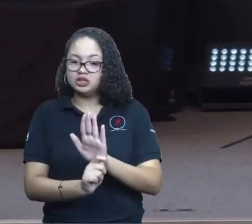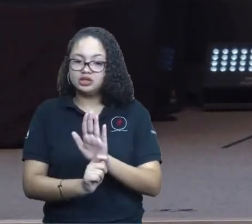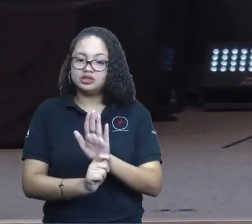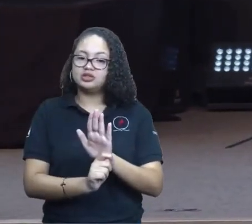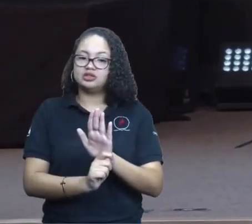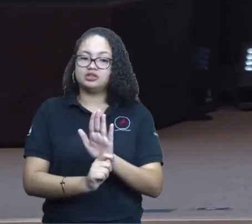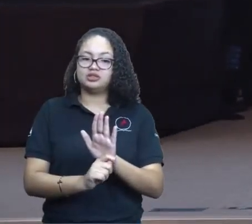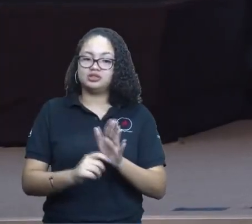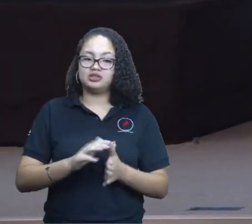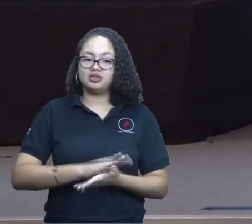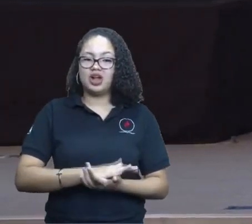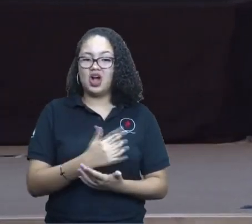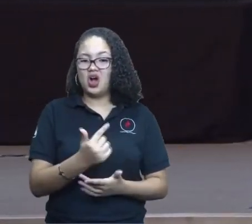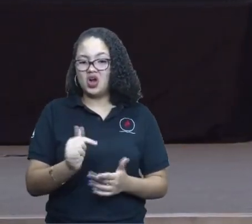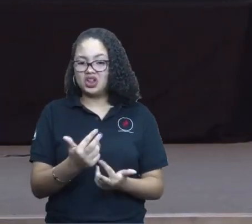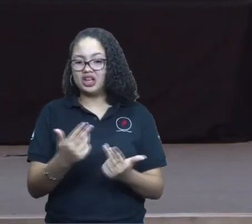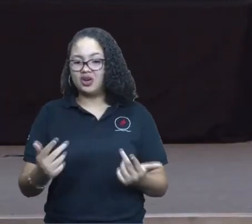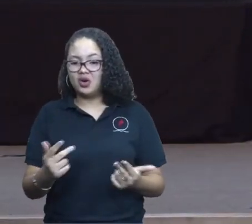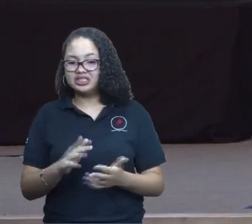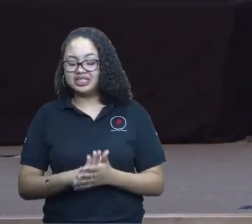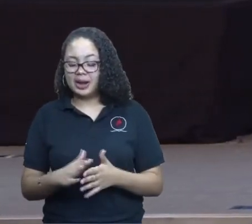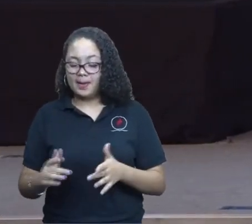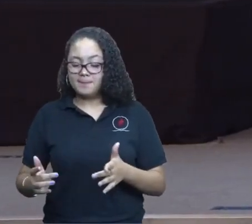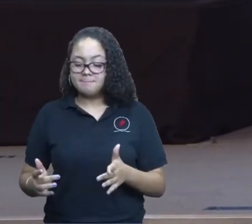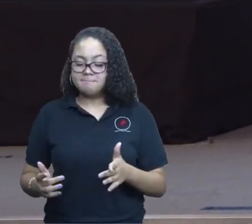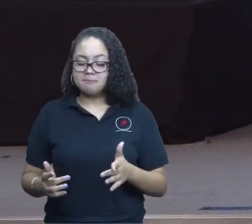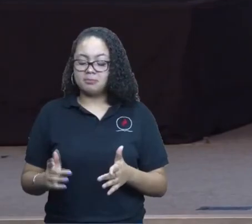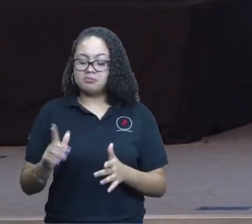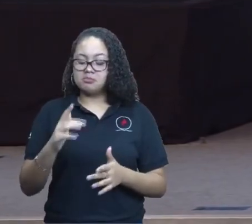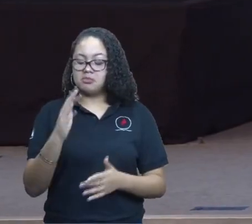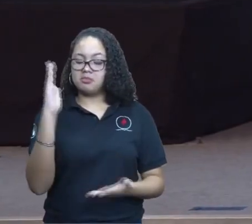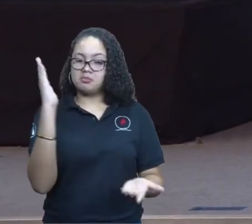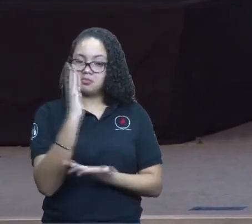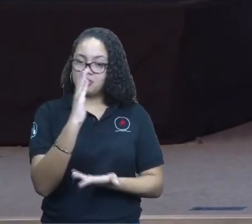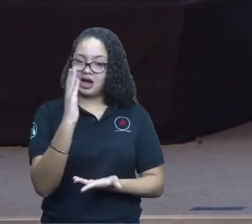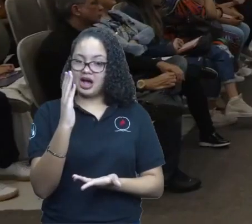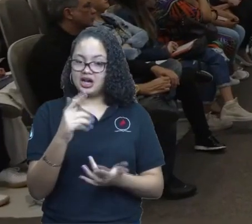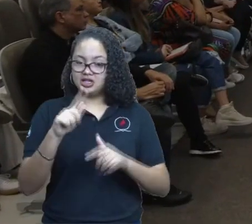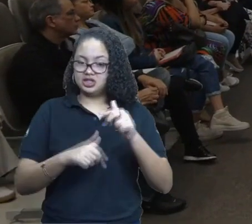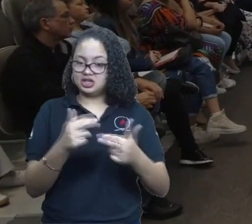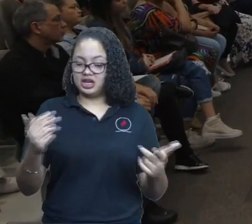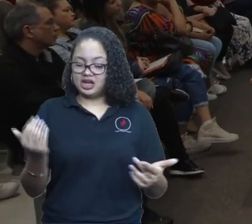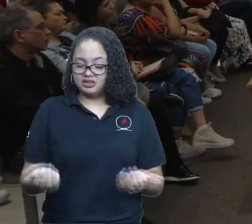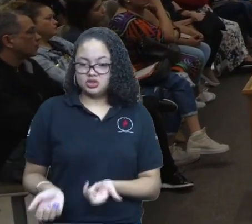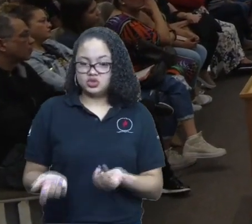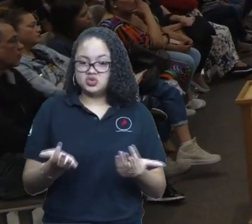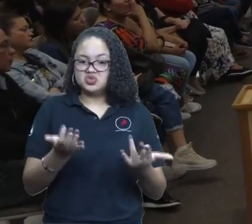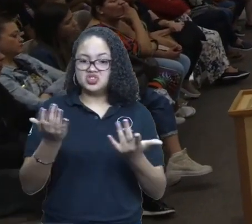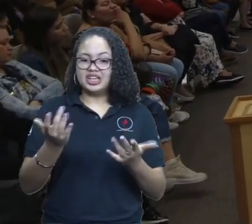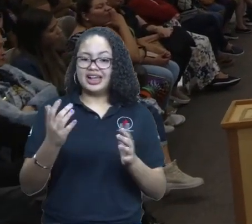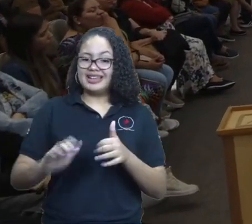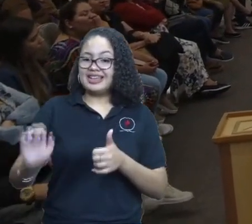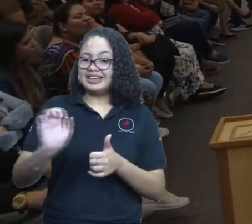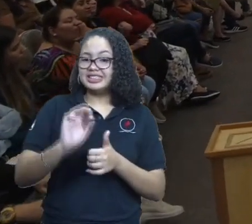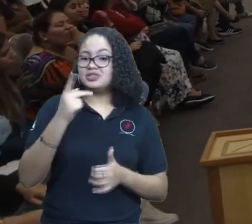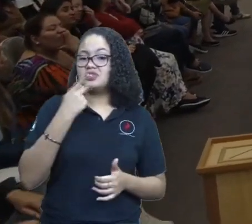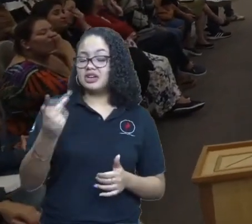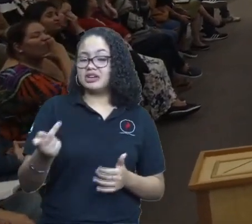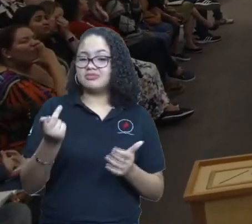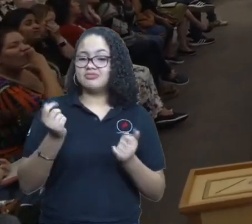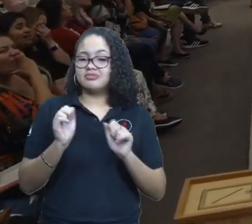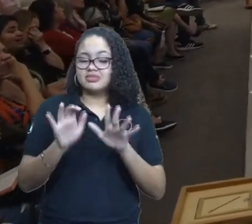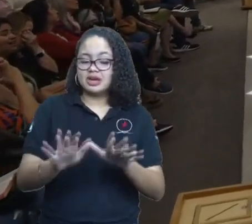não foi outra coisa se não o machado subindo e Eliseu dizendo estende a mão